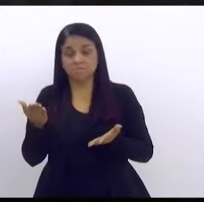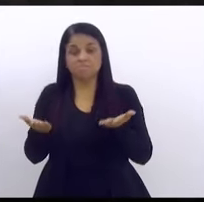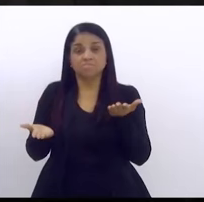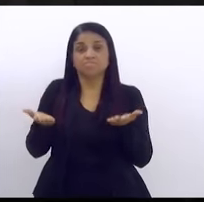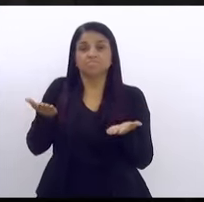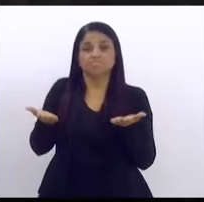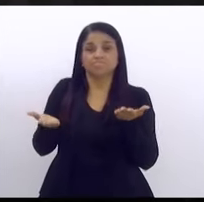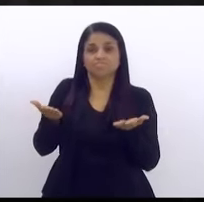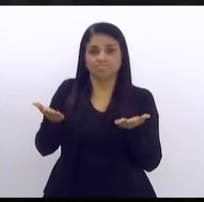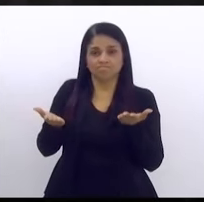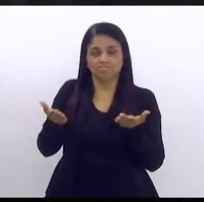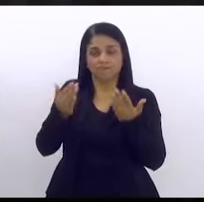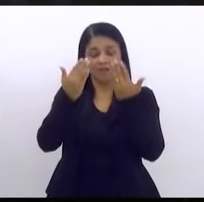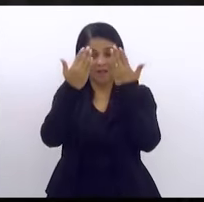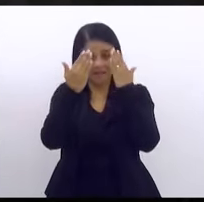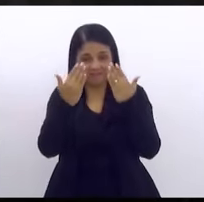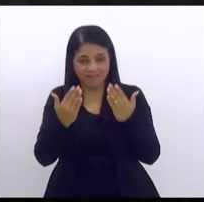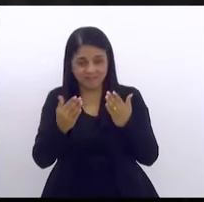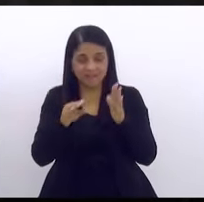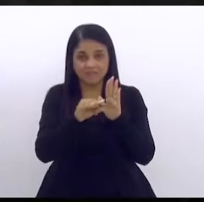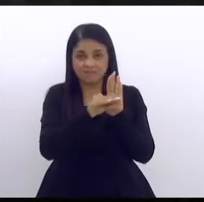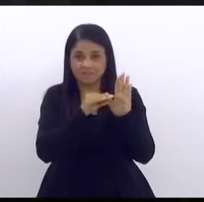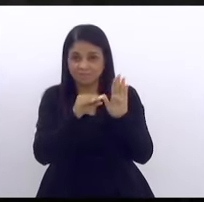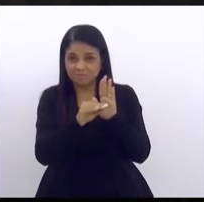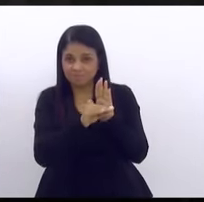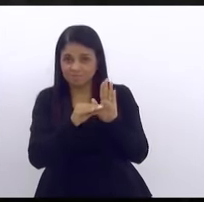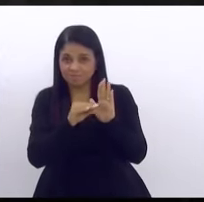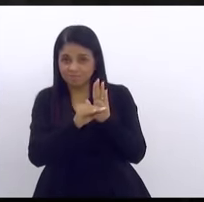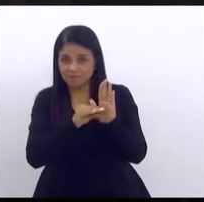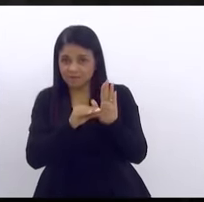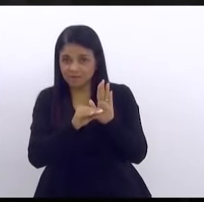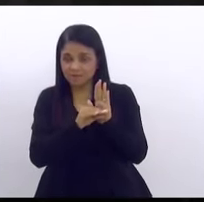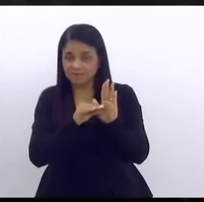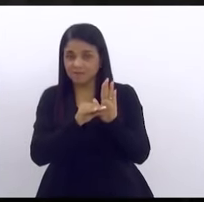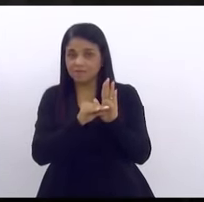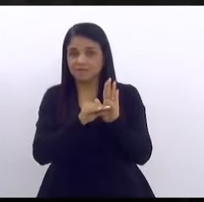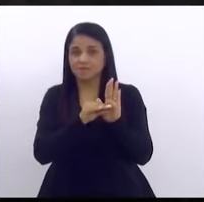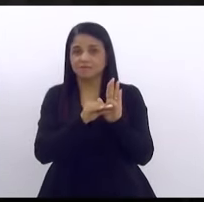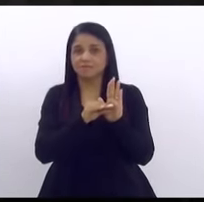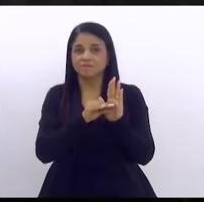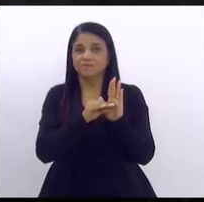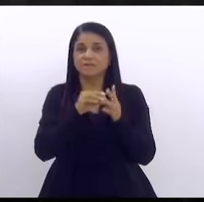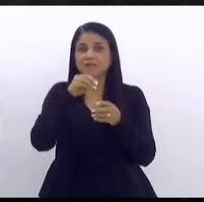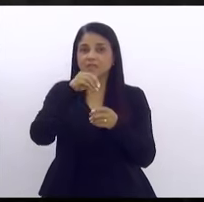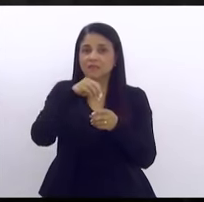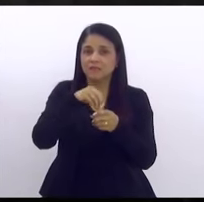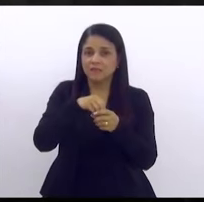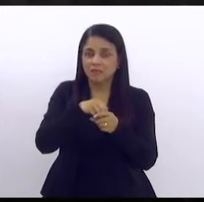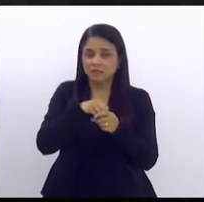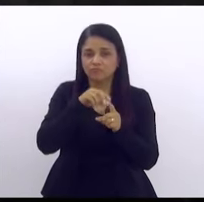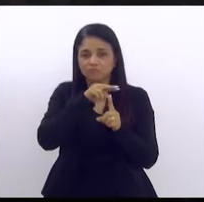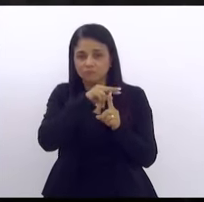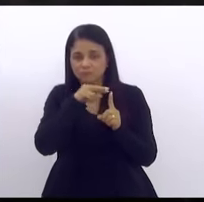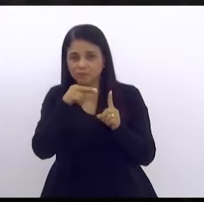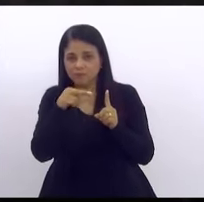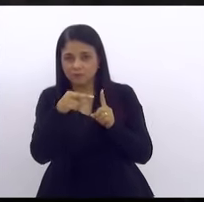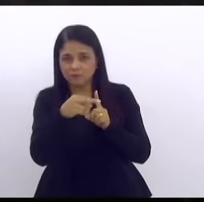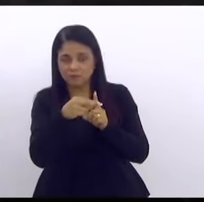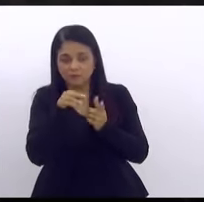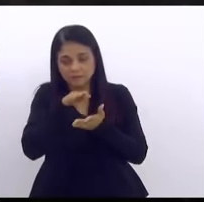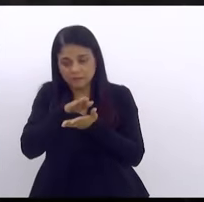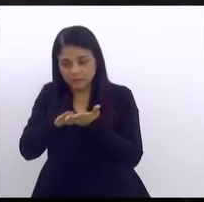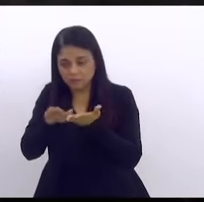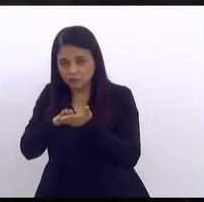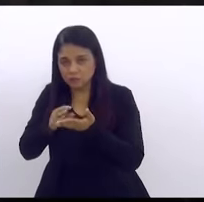de analisar as emendas só e somente dentro da expectativa da despesa